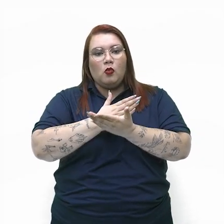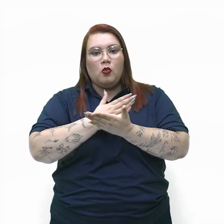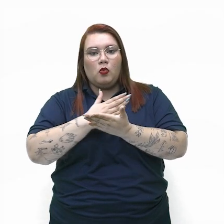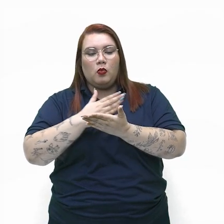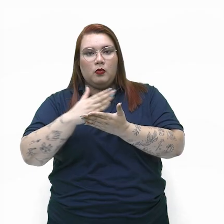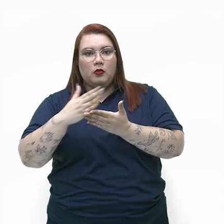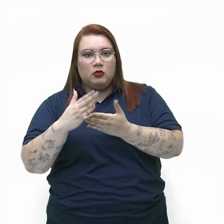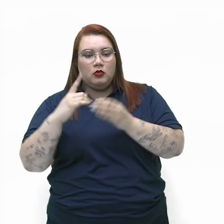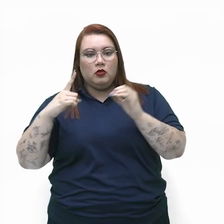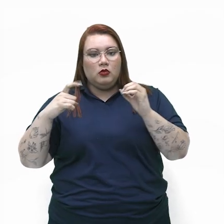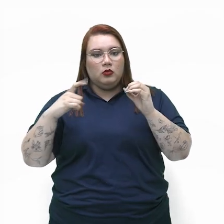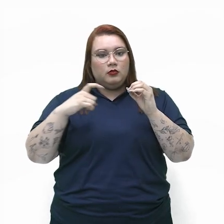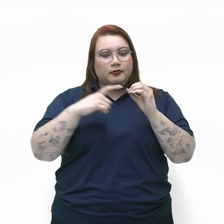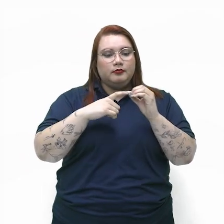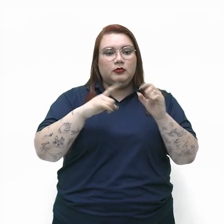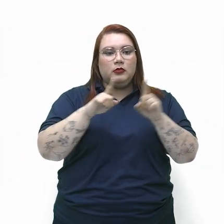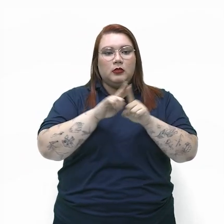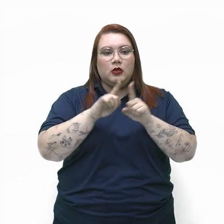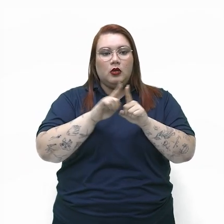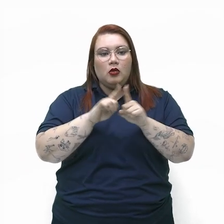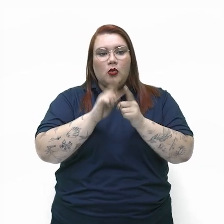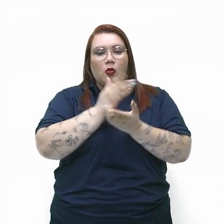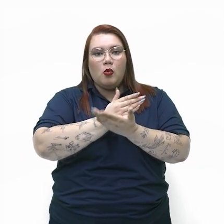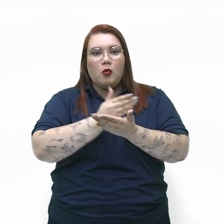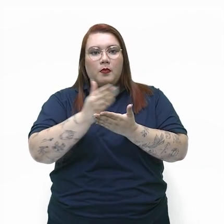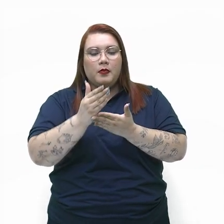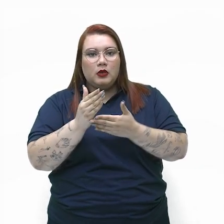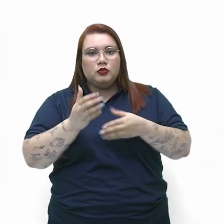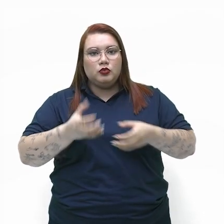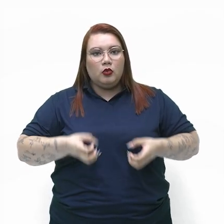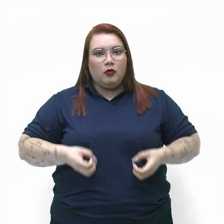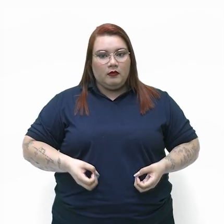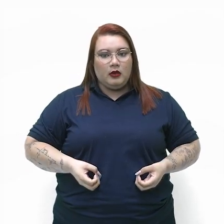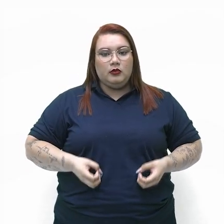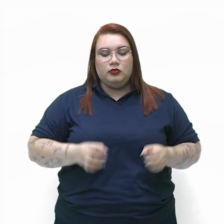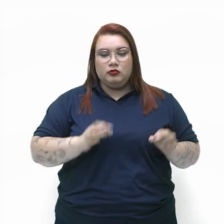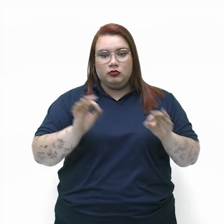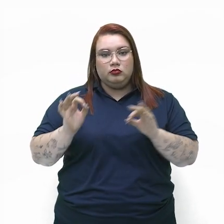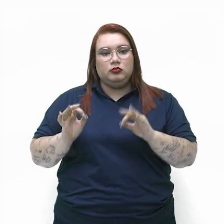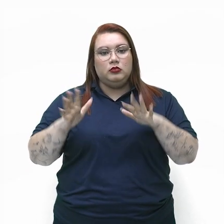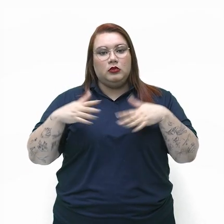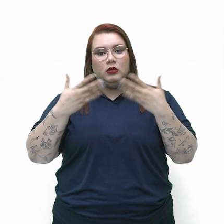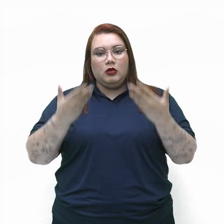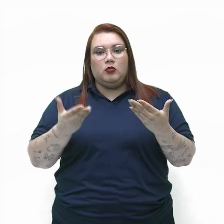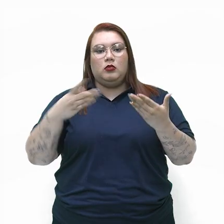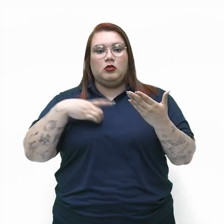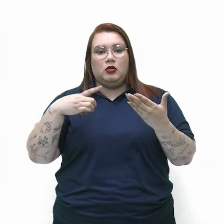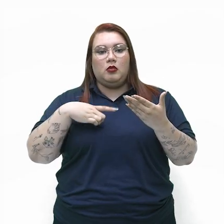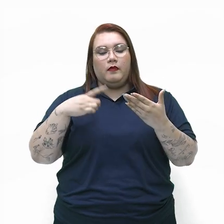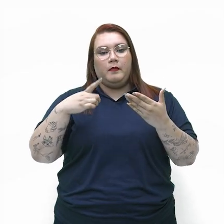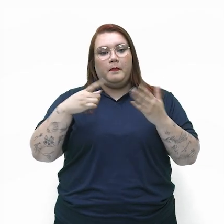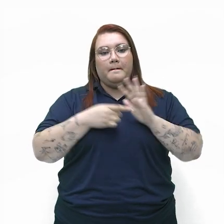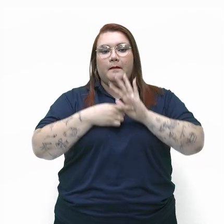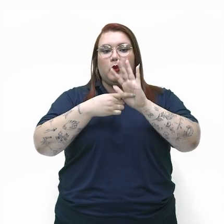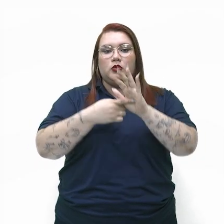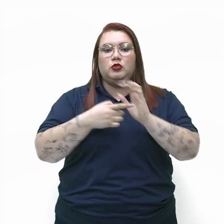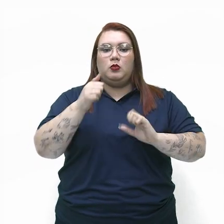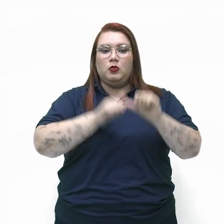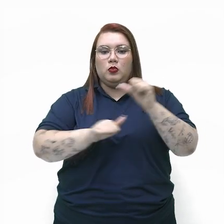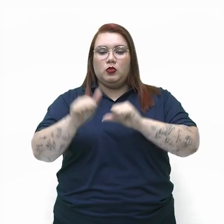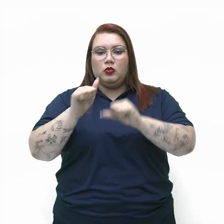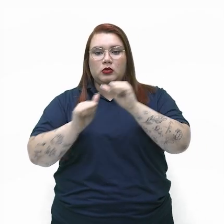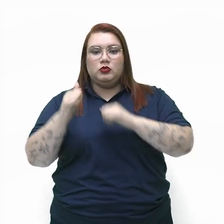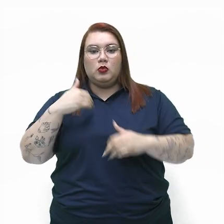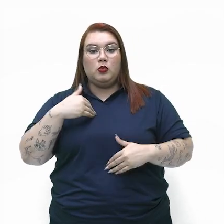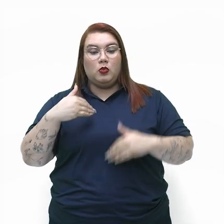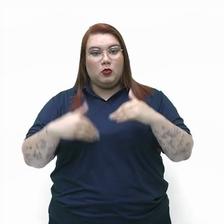que desencadeiam a espermatogênese e a ovogênese, respectivamente. E o mais importante, né, vai desencadear